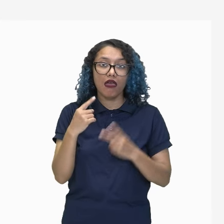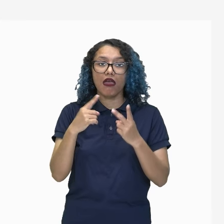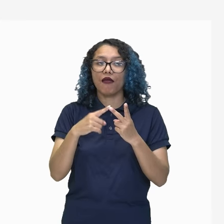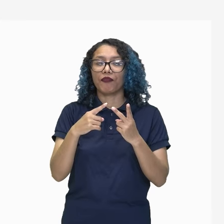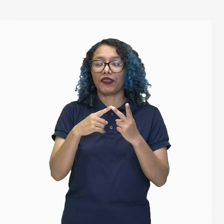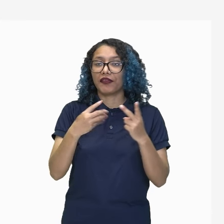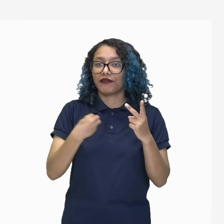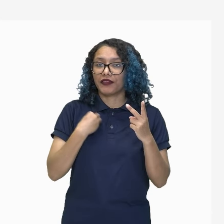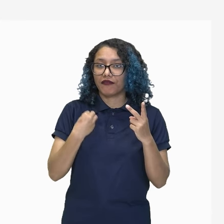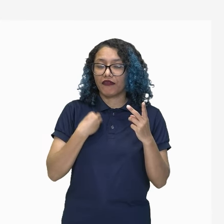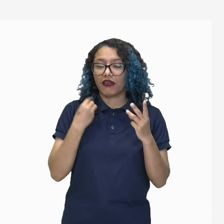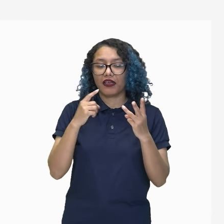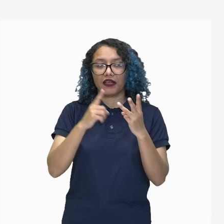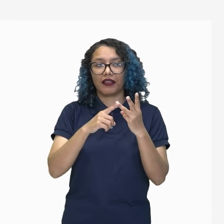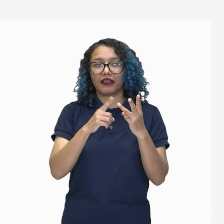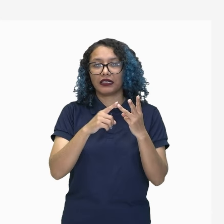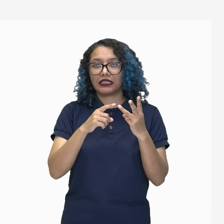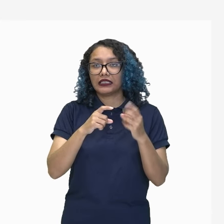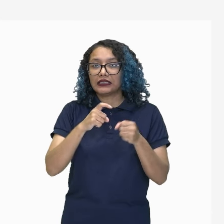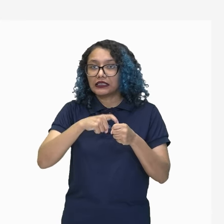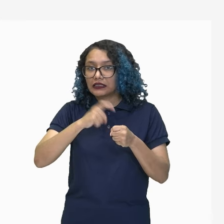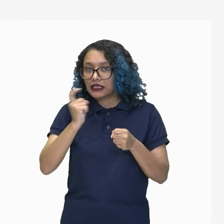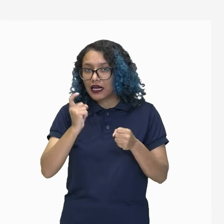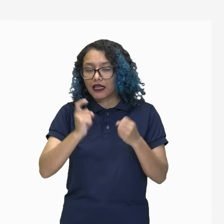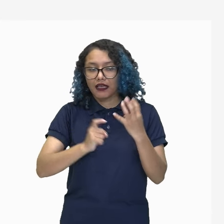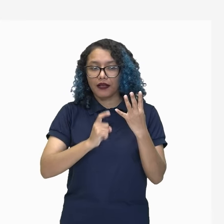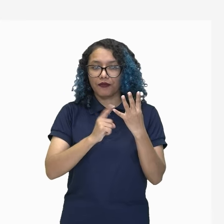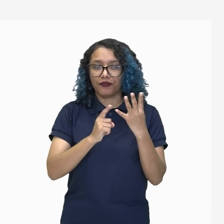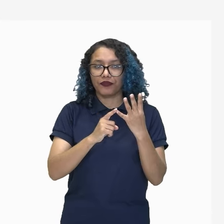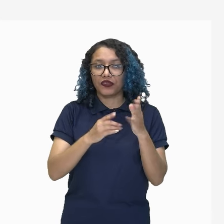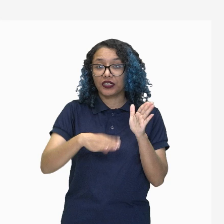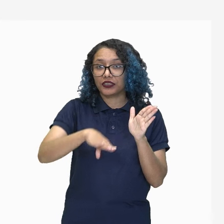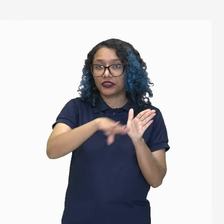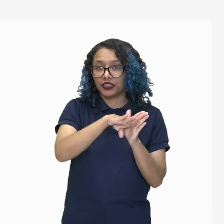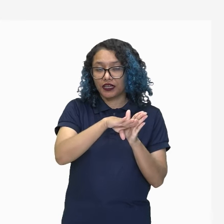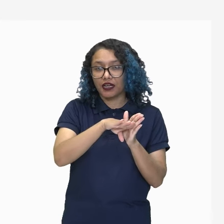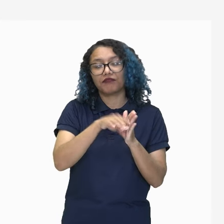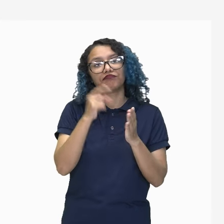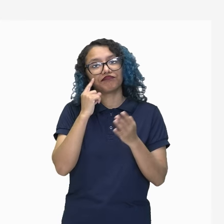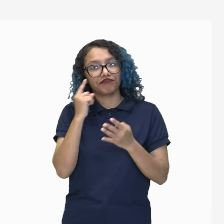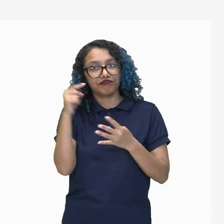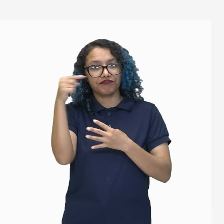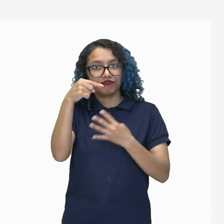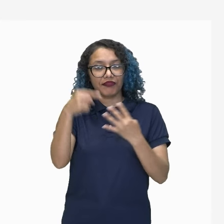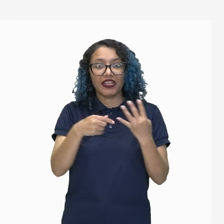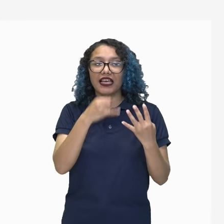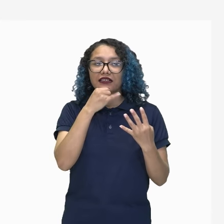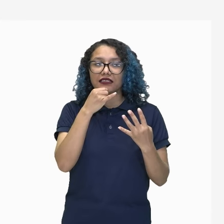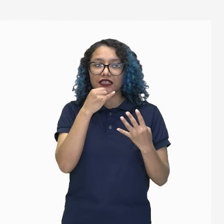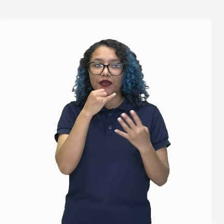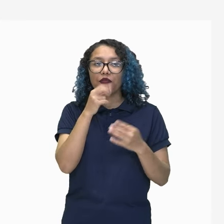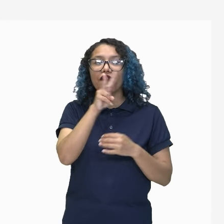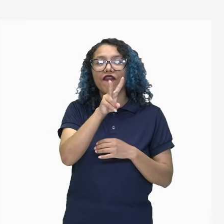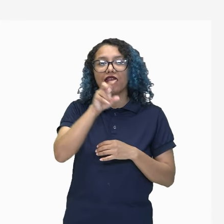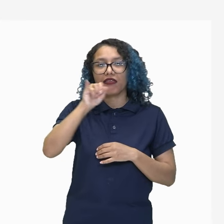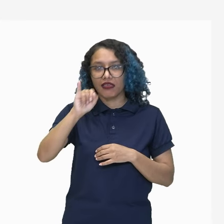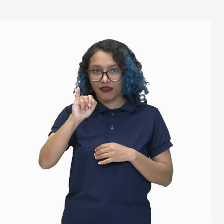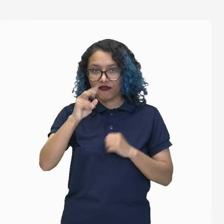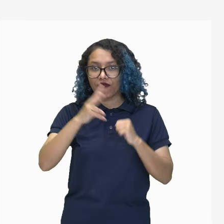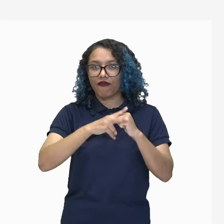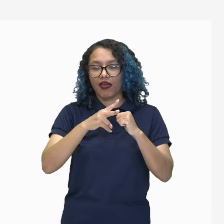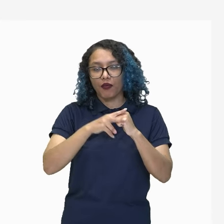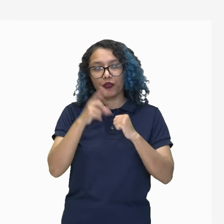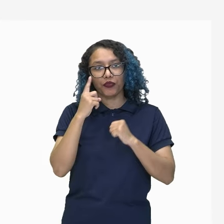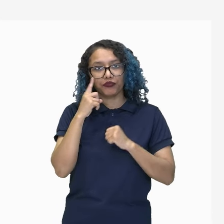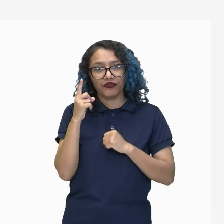verbo viver, o verbo sair, chegar, são exemplos de verbos intransitivos, tá?